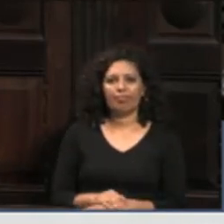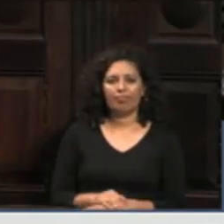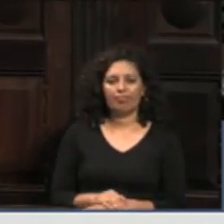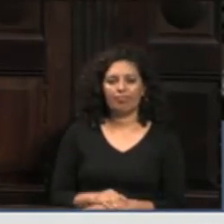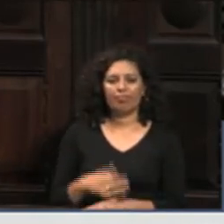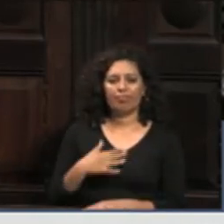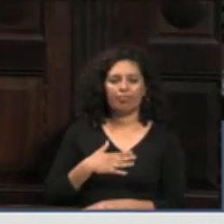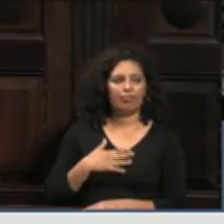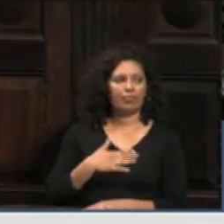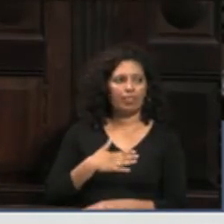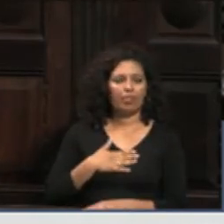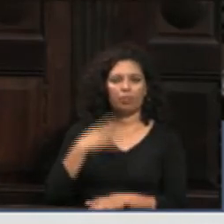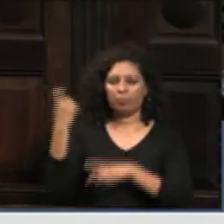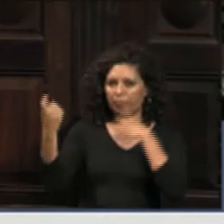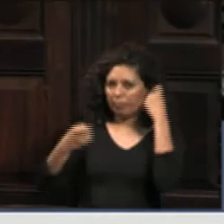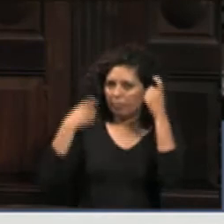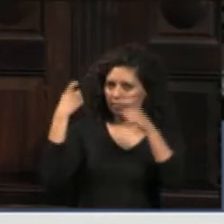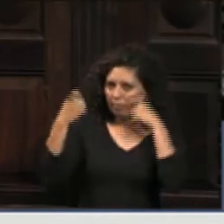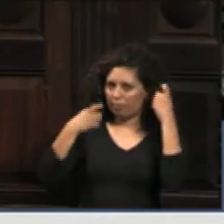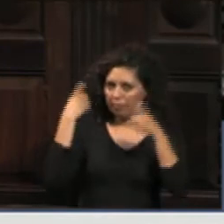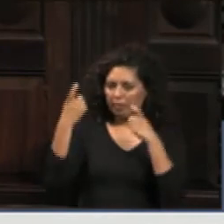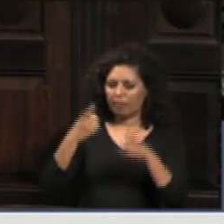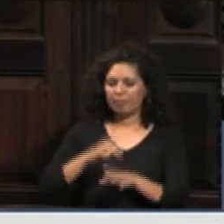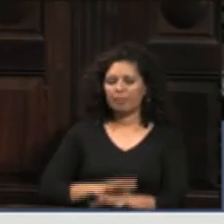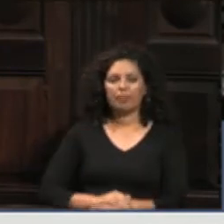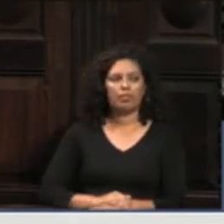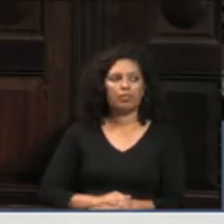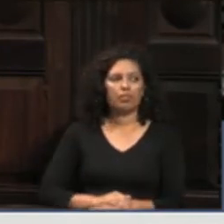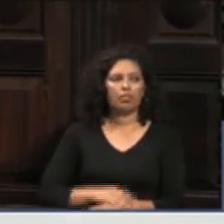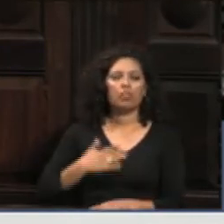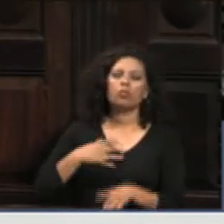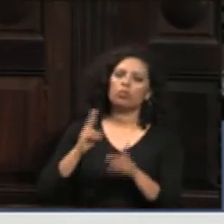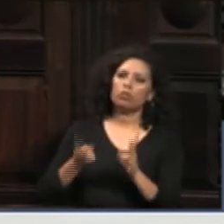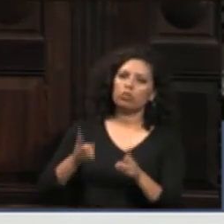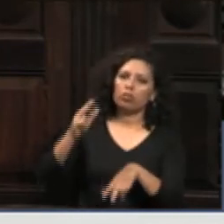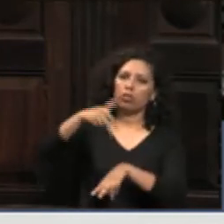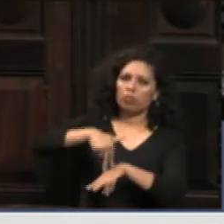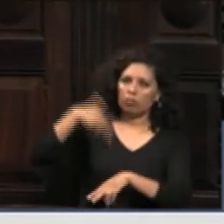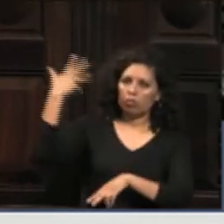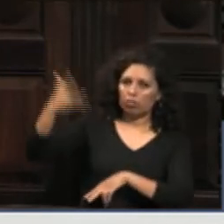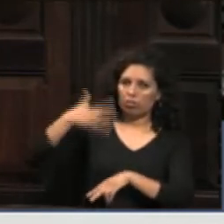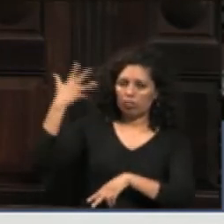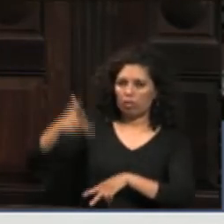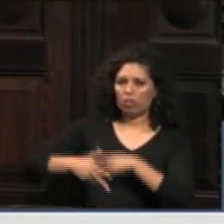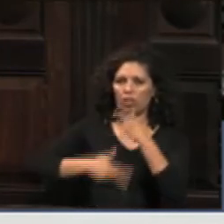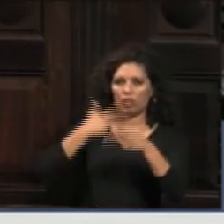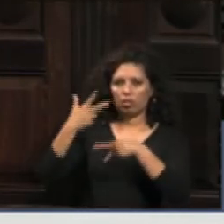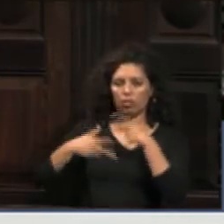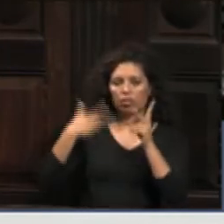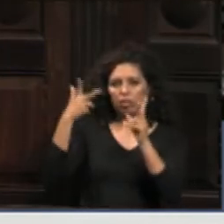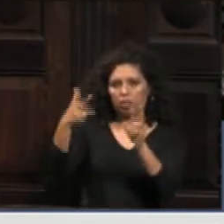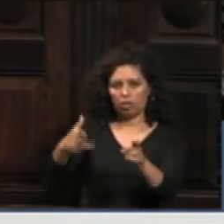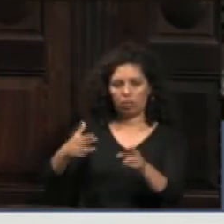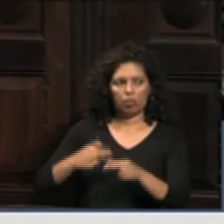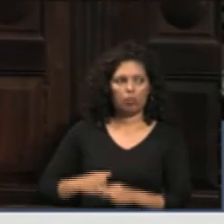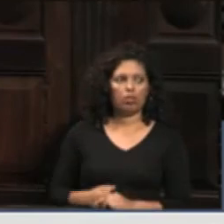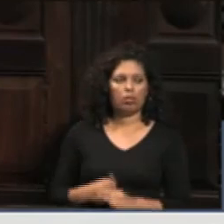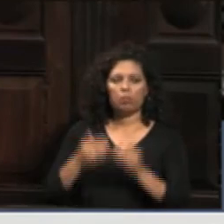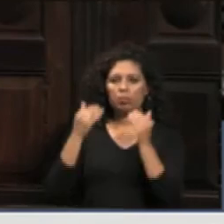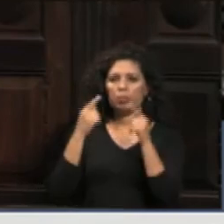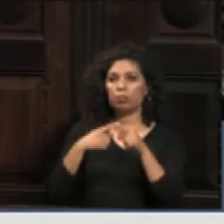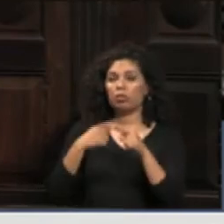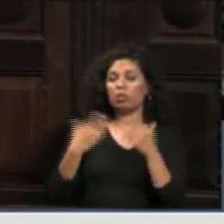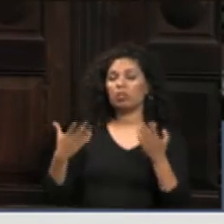tenho preocupações, vou continuar ocupando esta tribuna, exatamente para